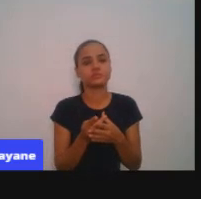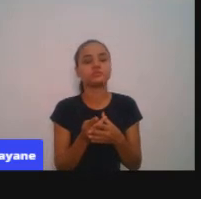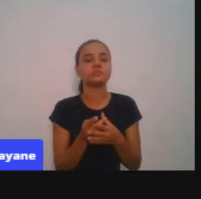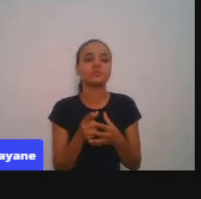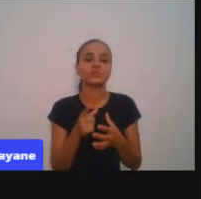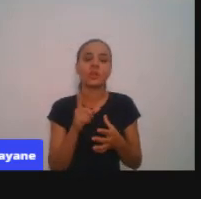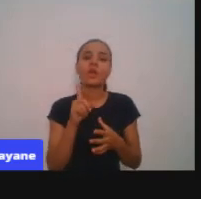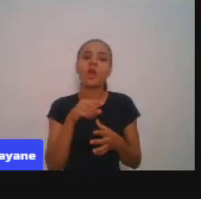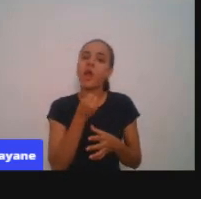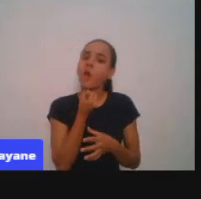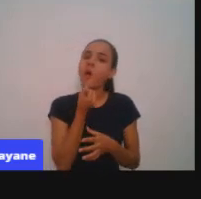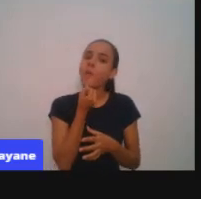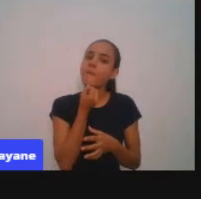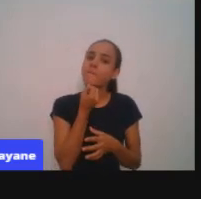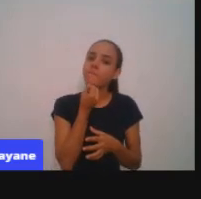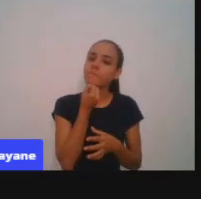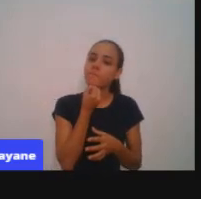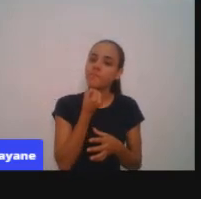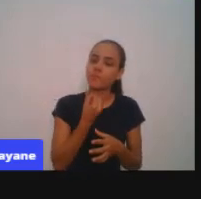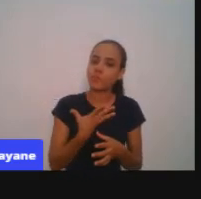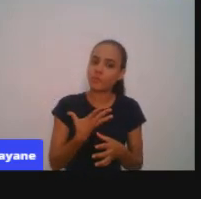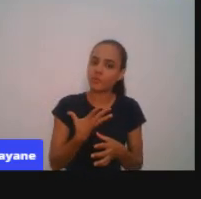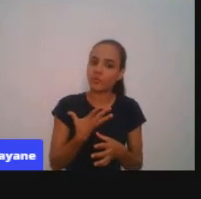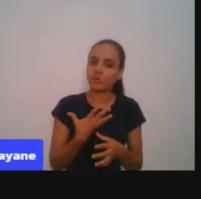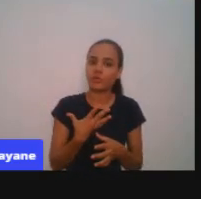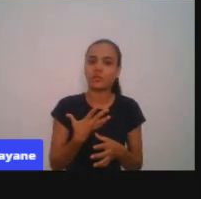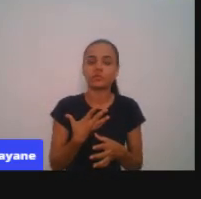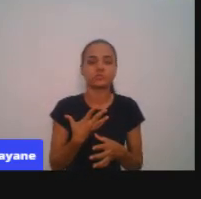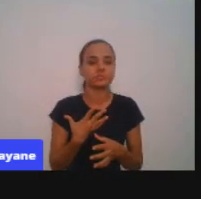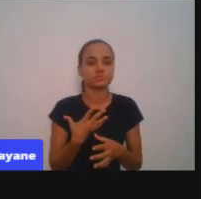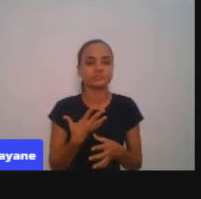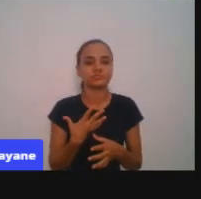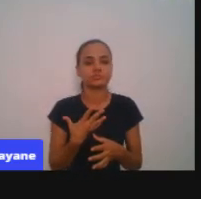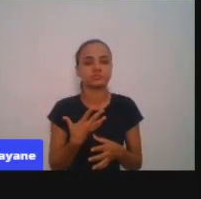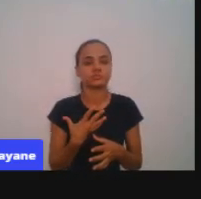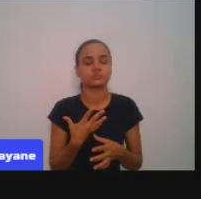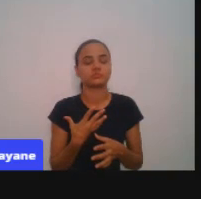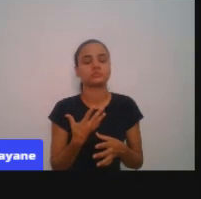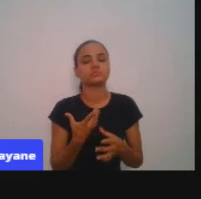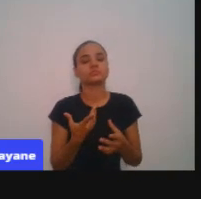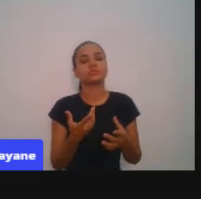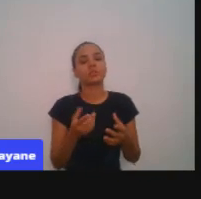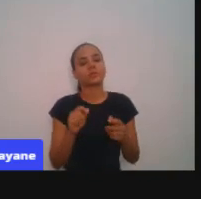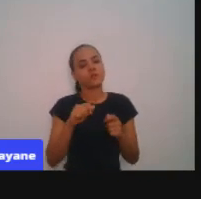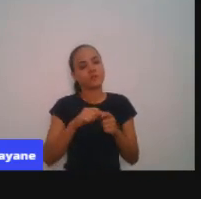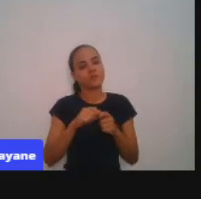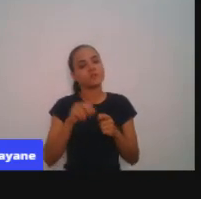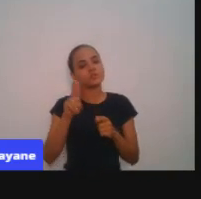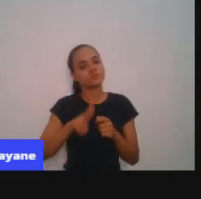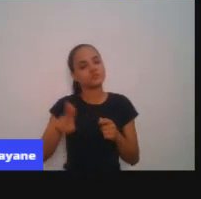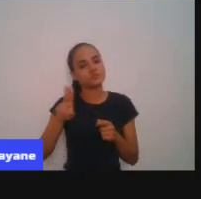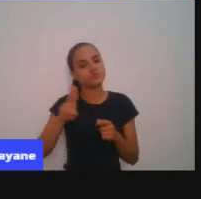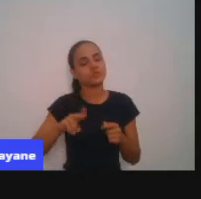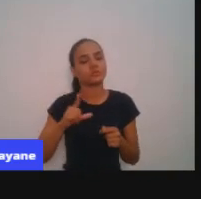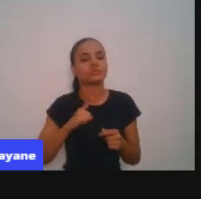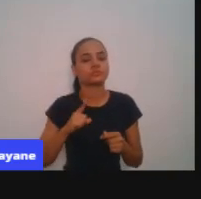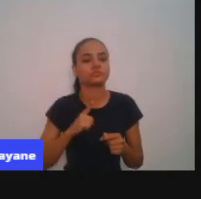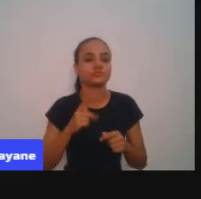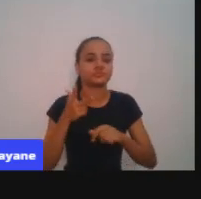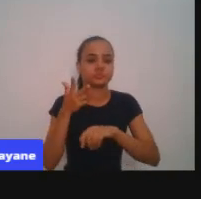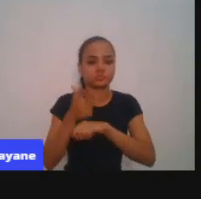lá no que a gente quer para gravar, né? E esse Movavi, ele cria vídeos com efeitos especiais, animação